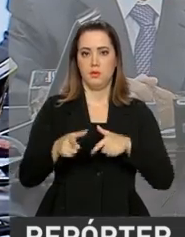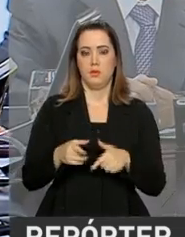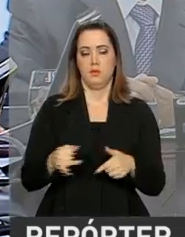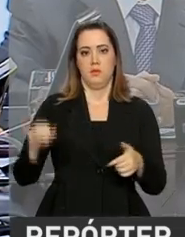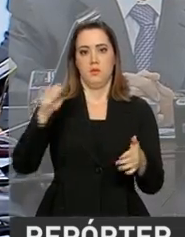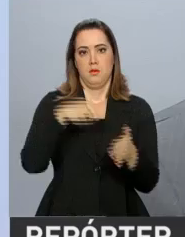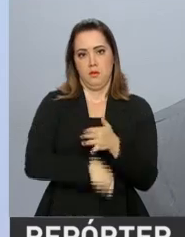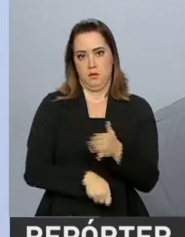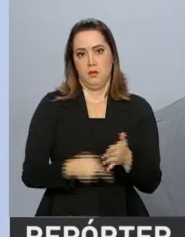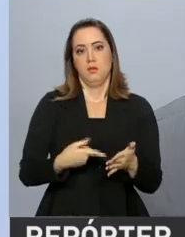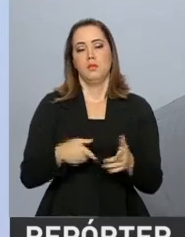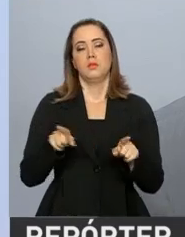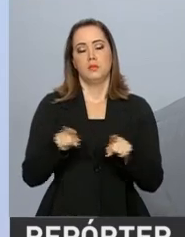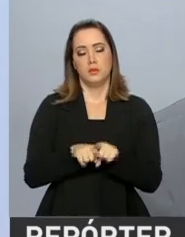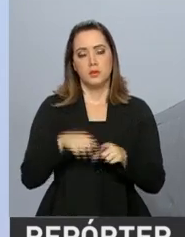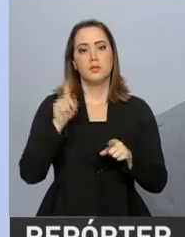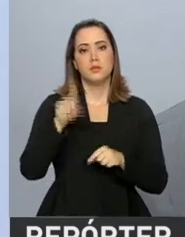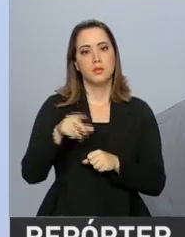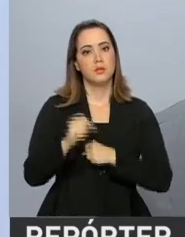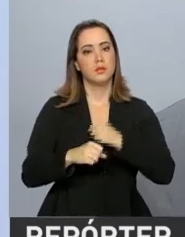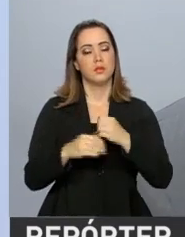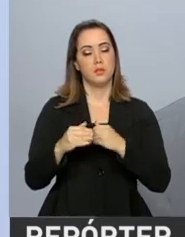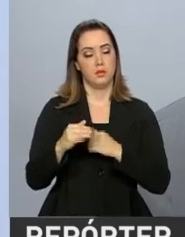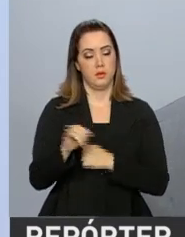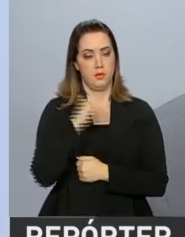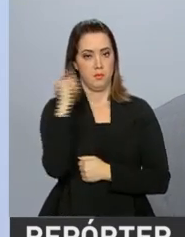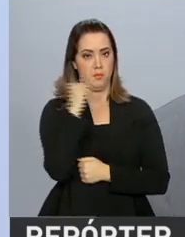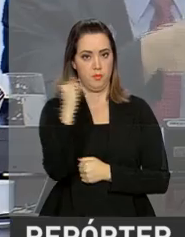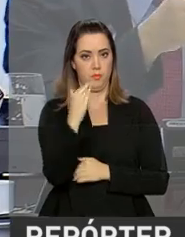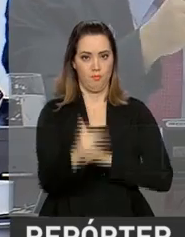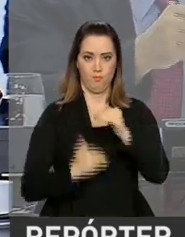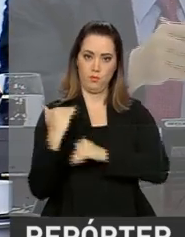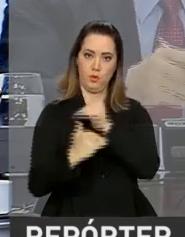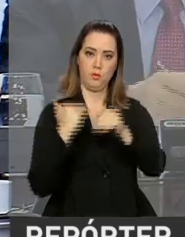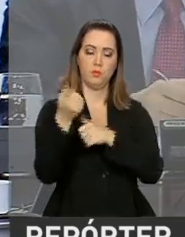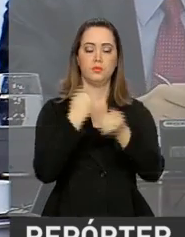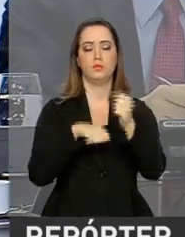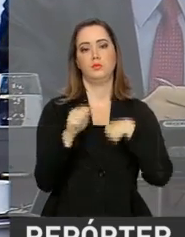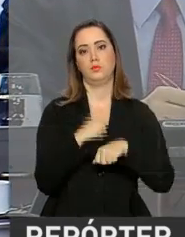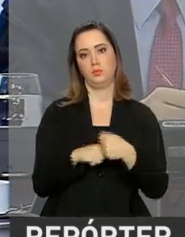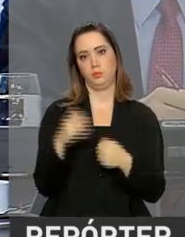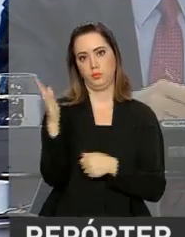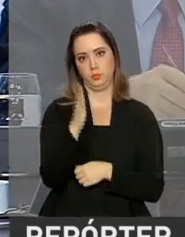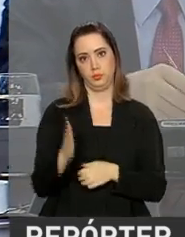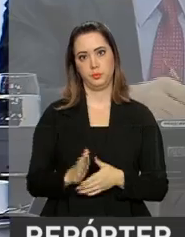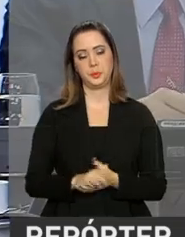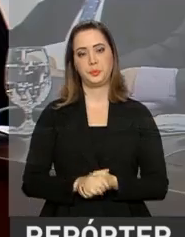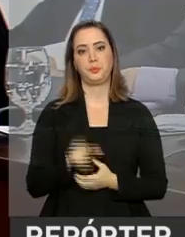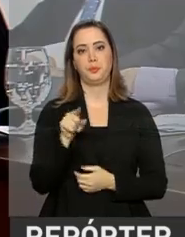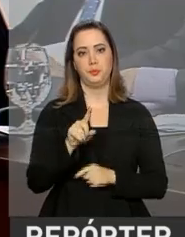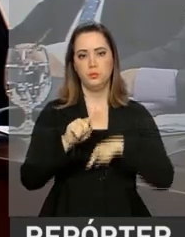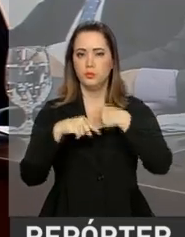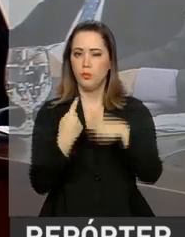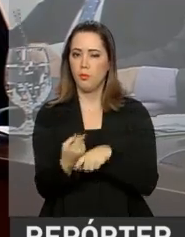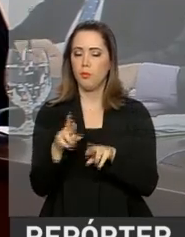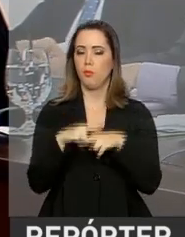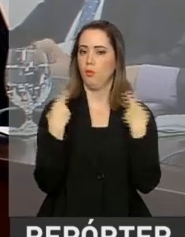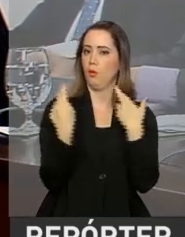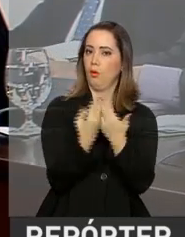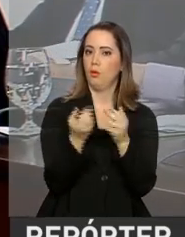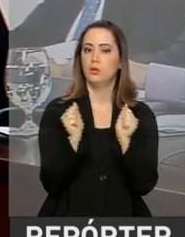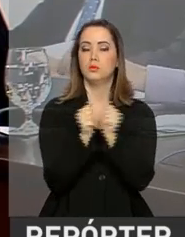consideradas importantes para a retomada do crescimento do país. Depois da reunião, o presidente em exercício recebeu ministros do